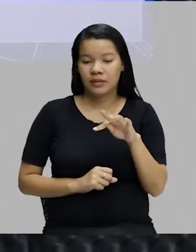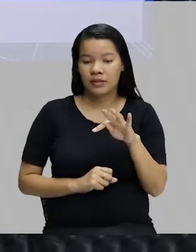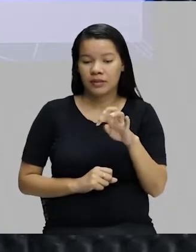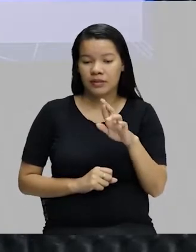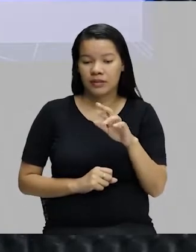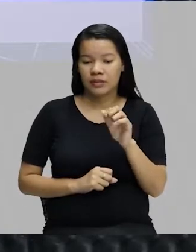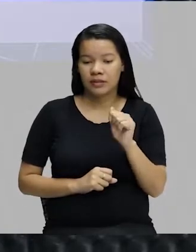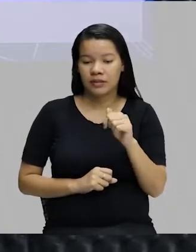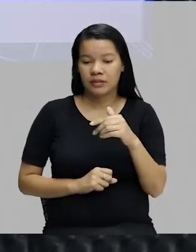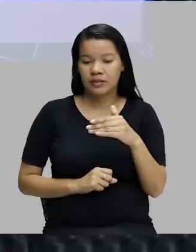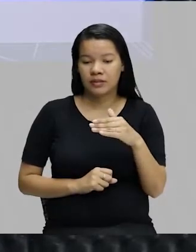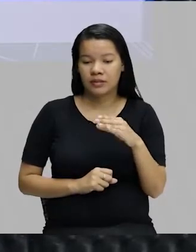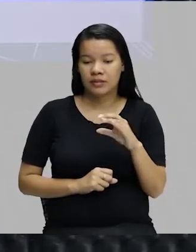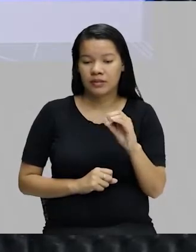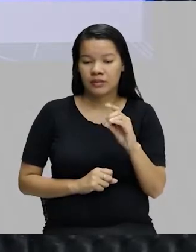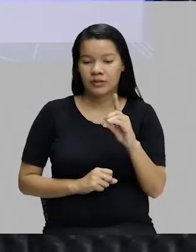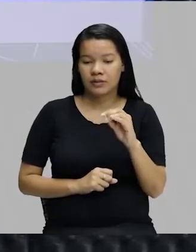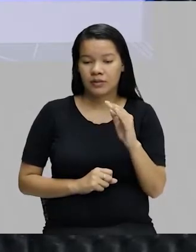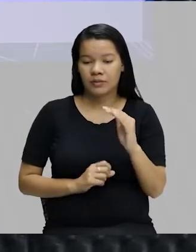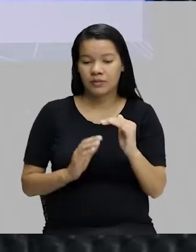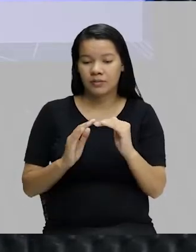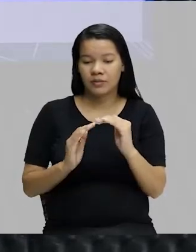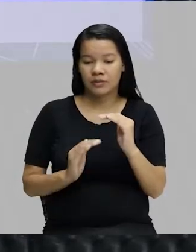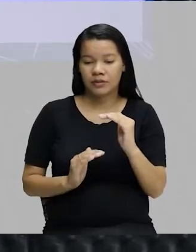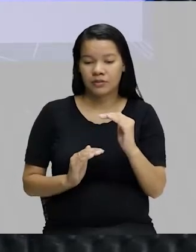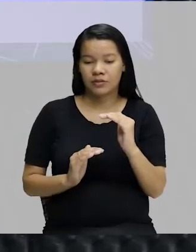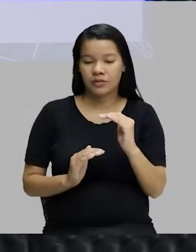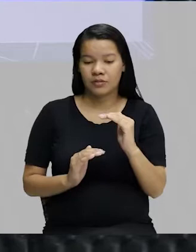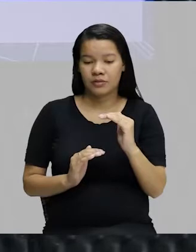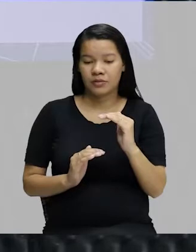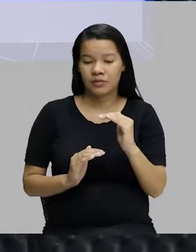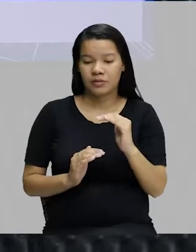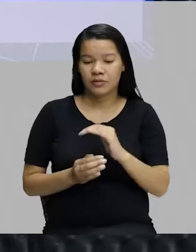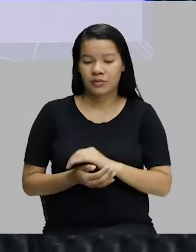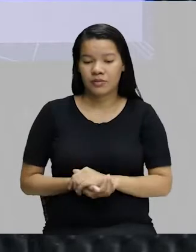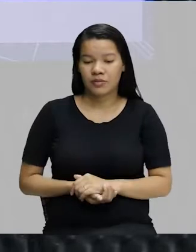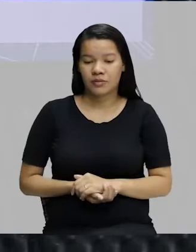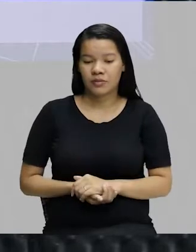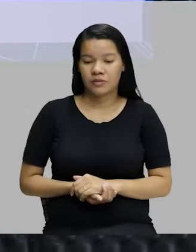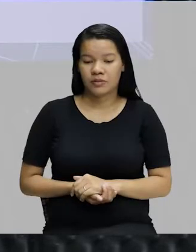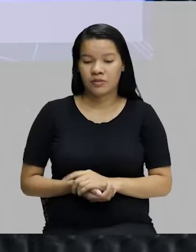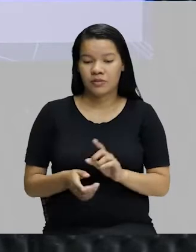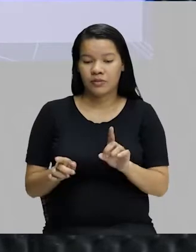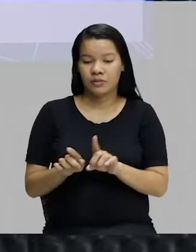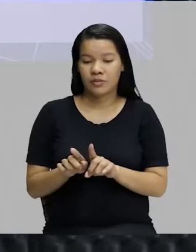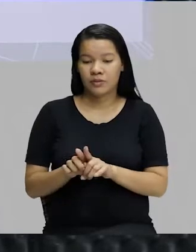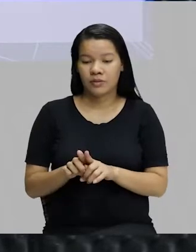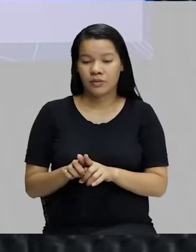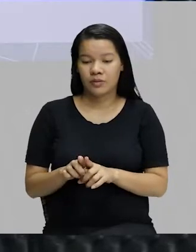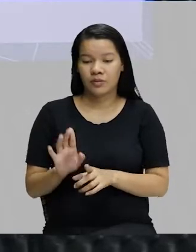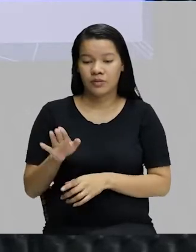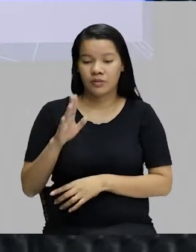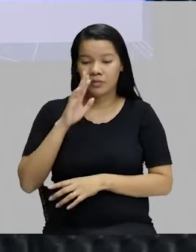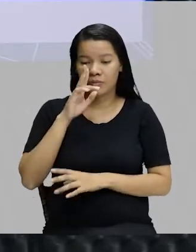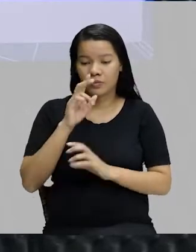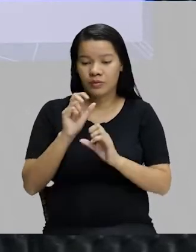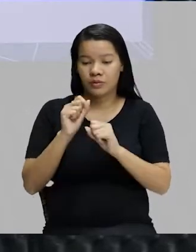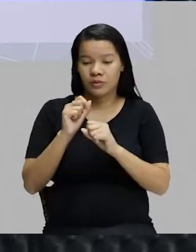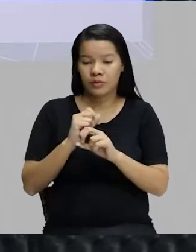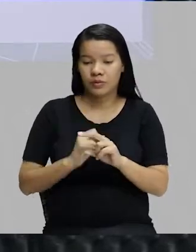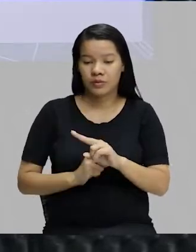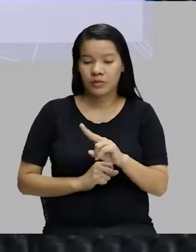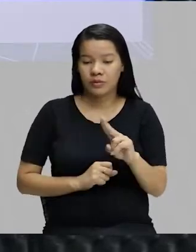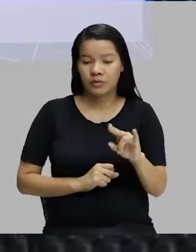exemplo, consegue barrar a radiação alfa. E o poder ionizante é um poder alto, como